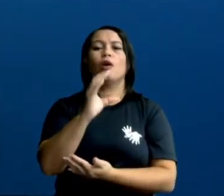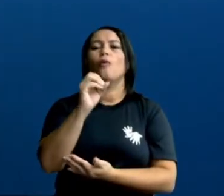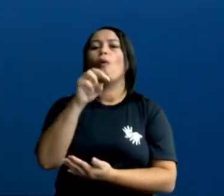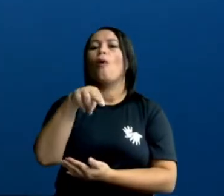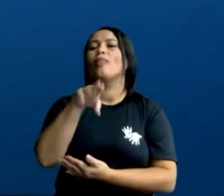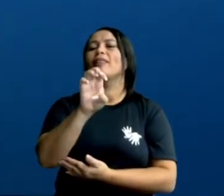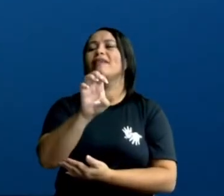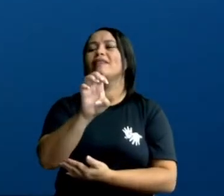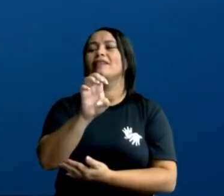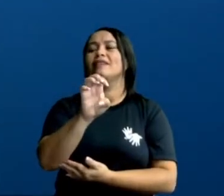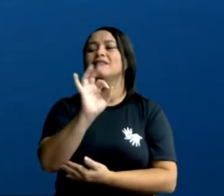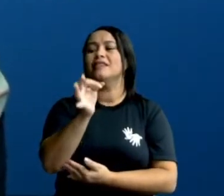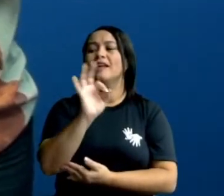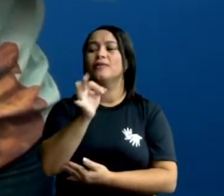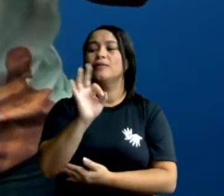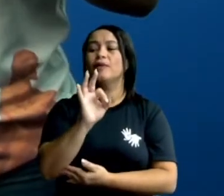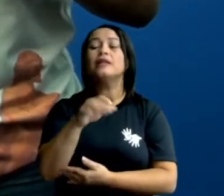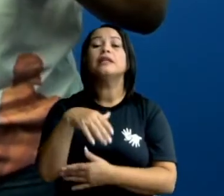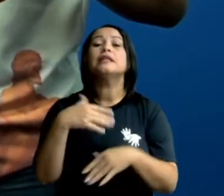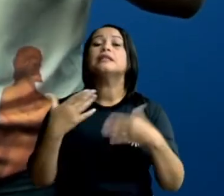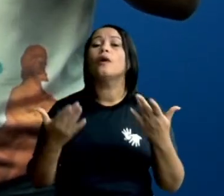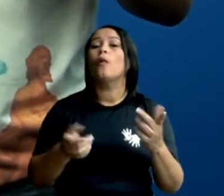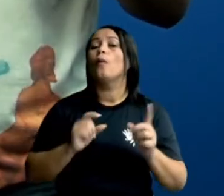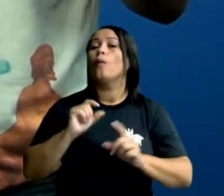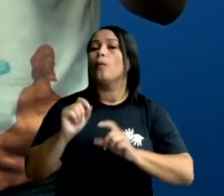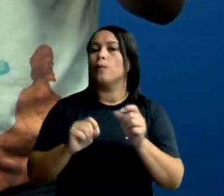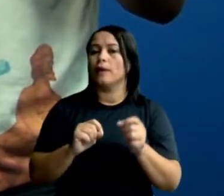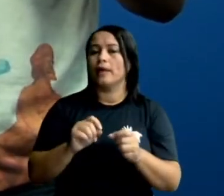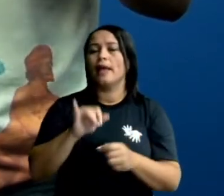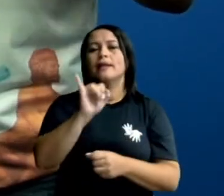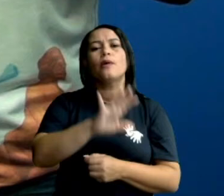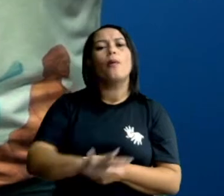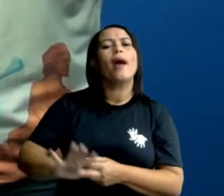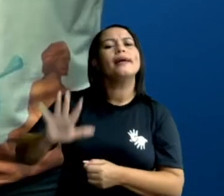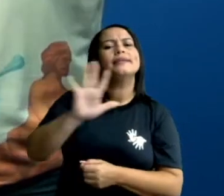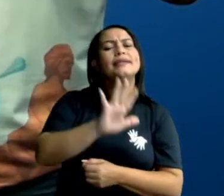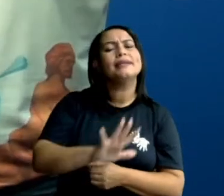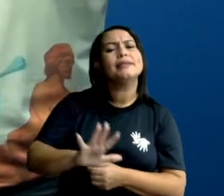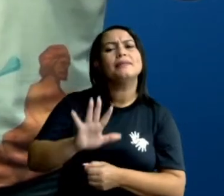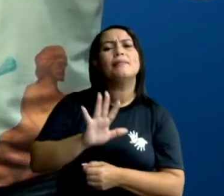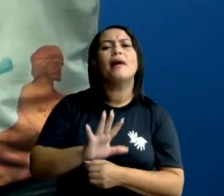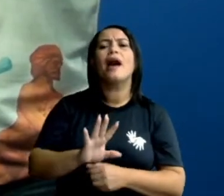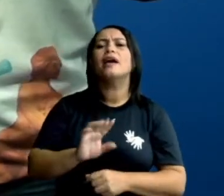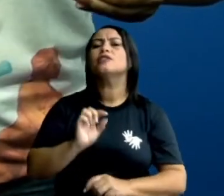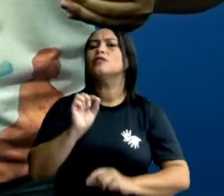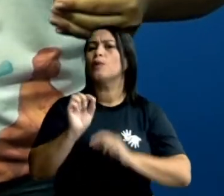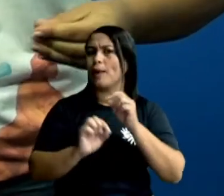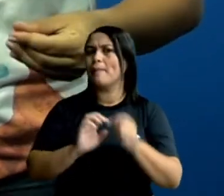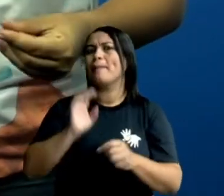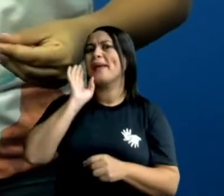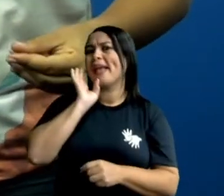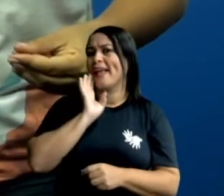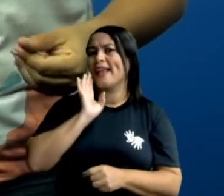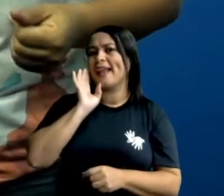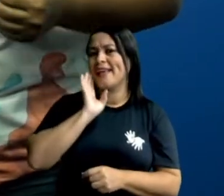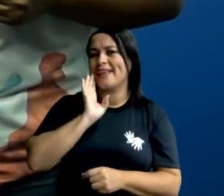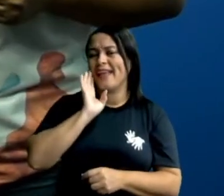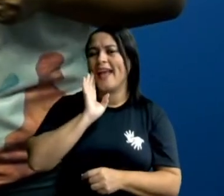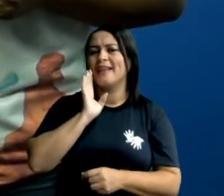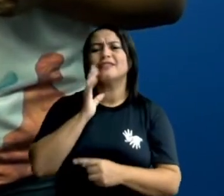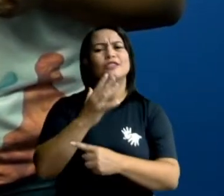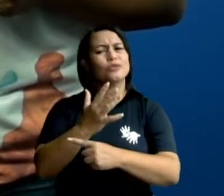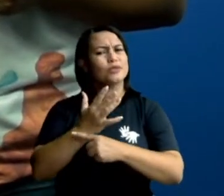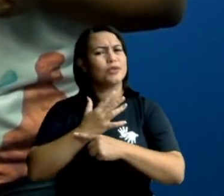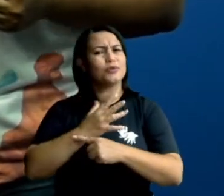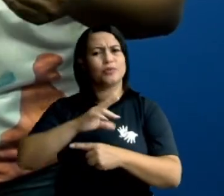um cone, tá certo? Então, essas figuras são figuras muito legais que nos